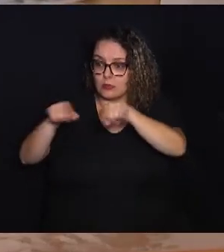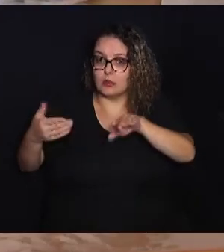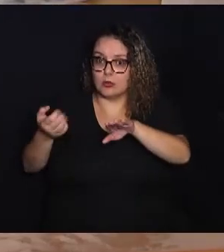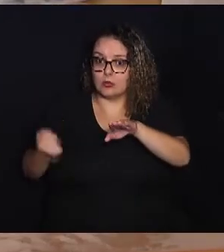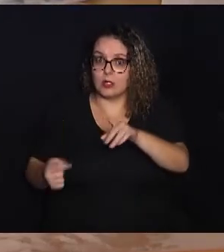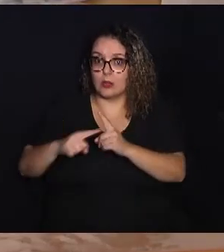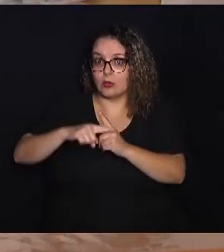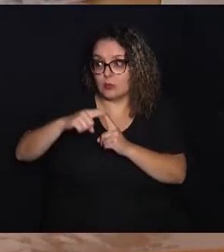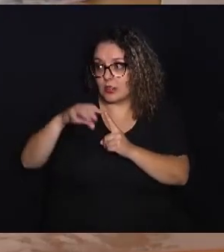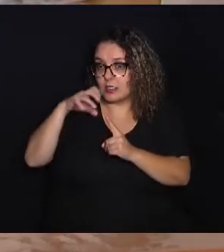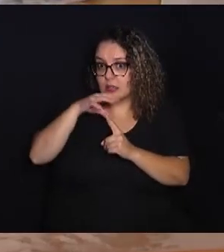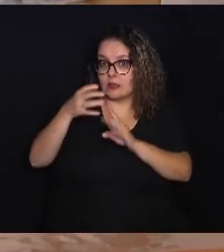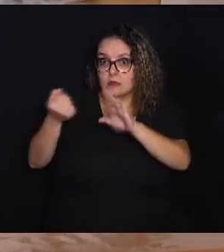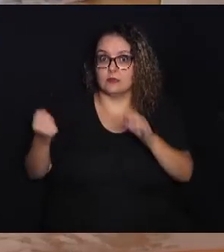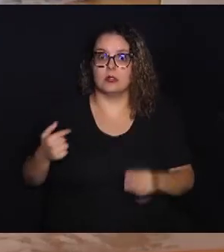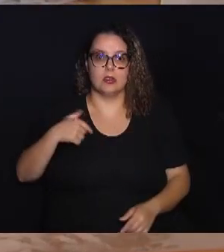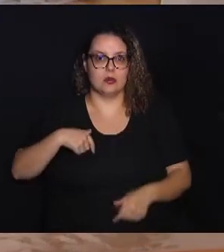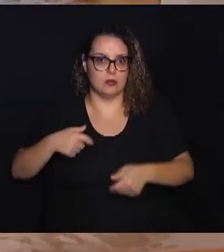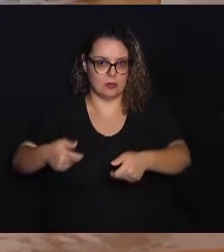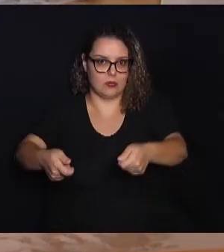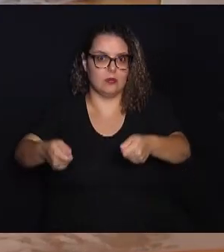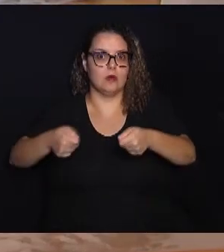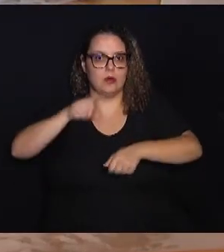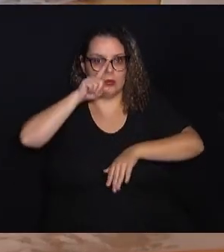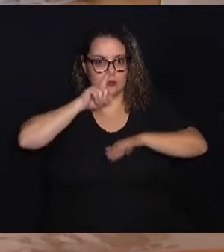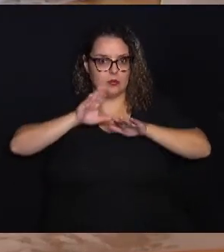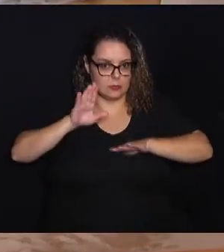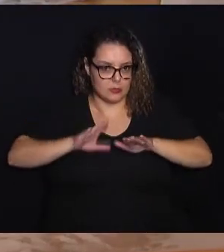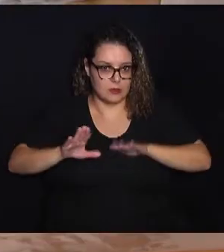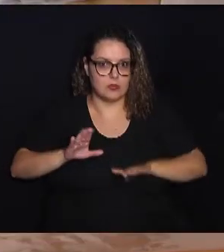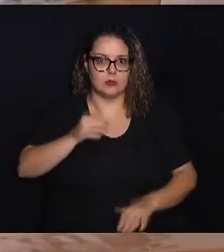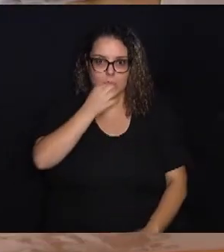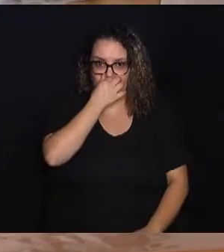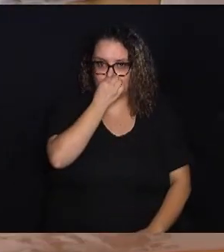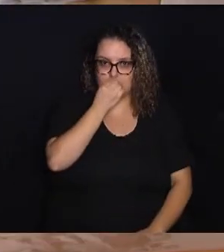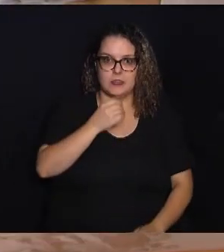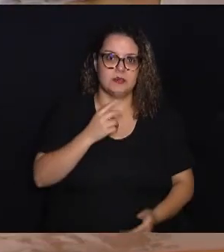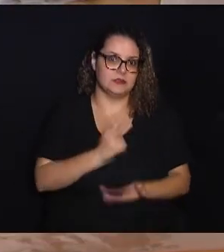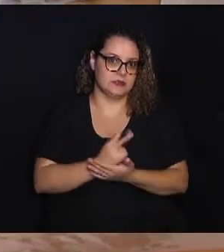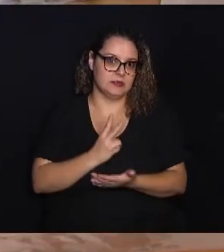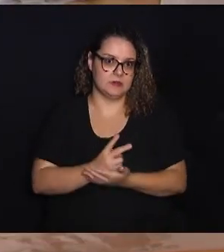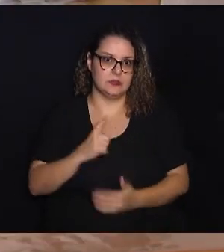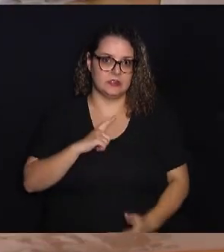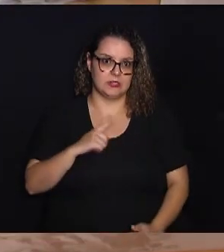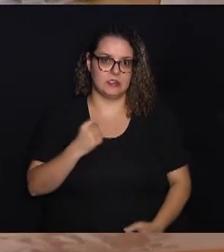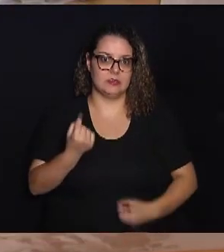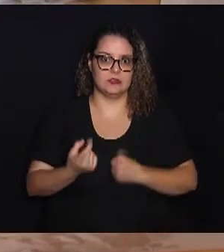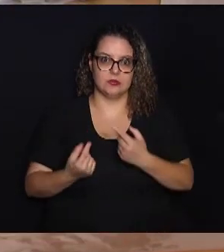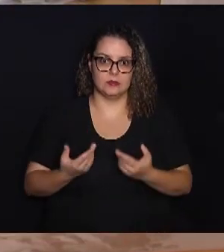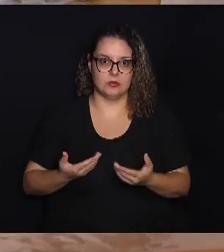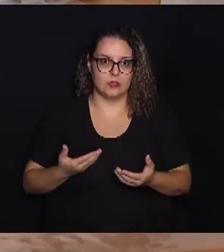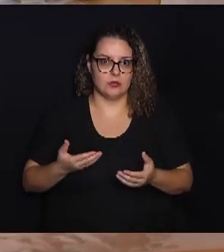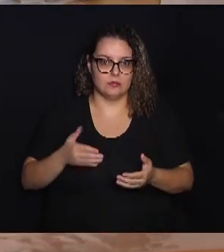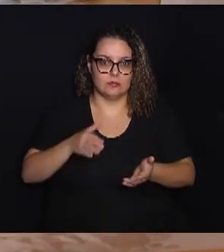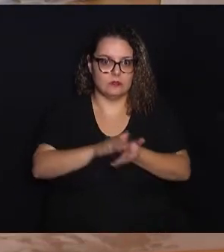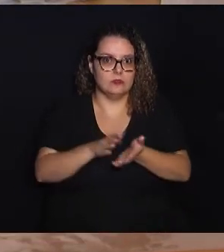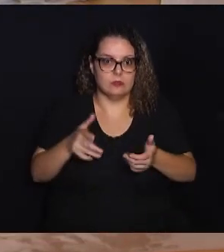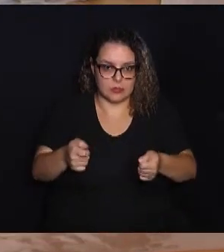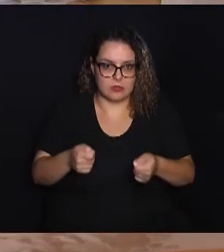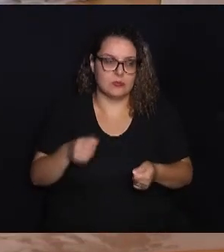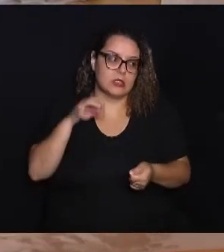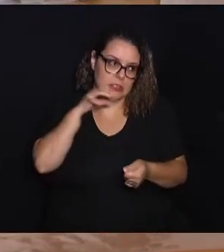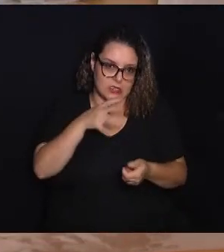gente pode separar aqui a cerâmica. É importante a gente guardar ela também num saquinho